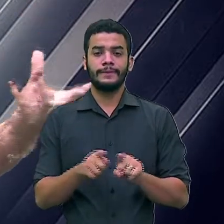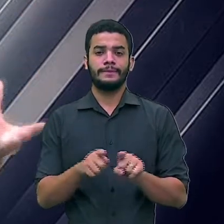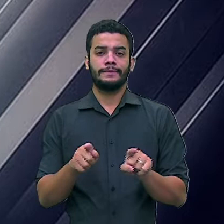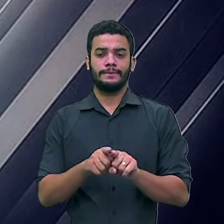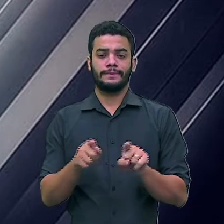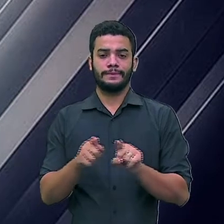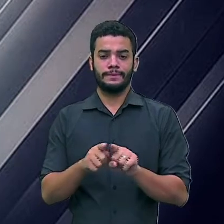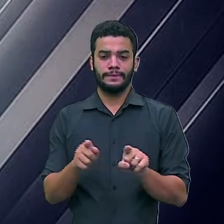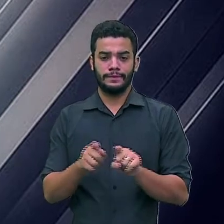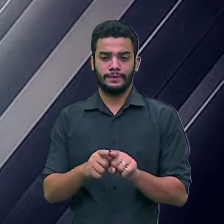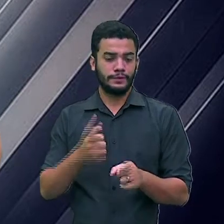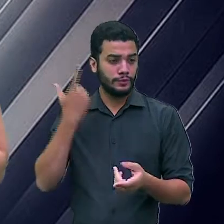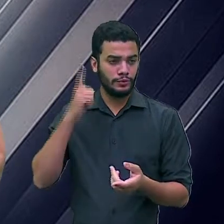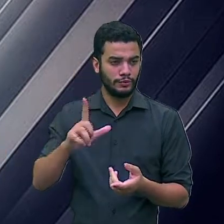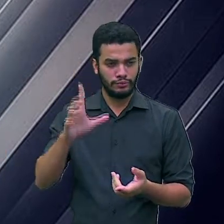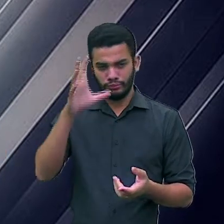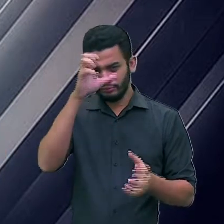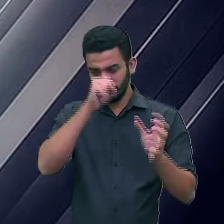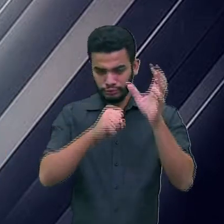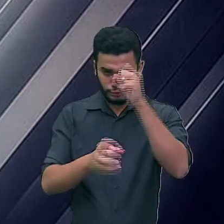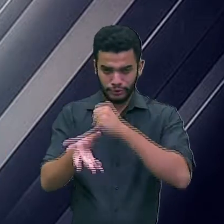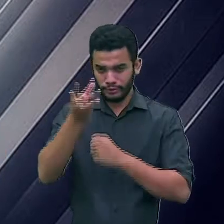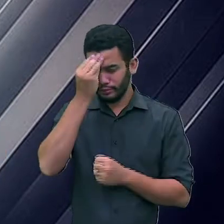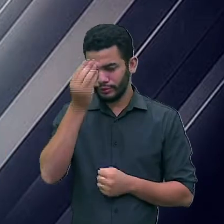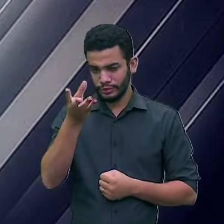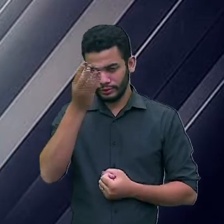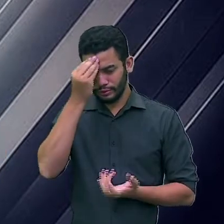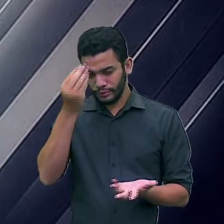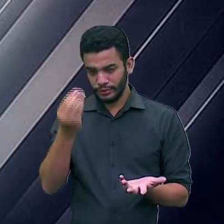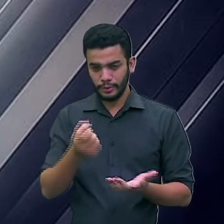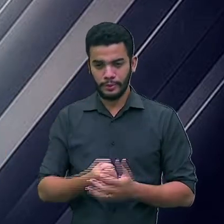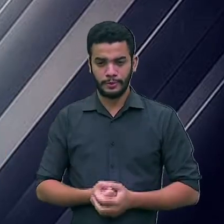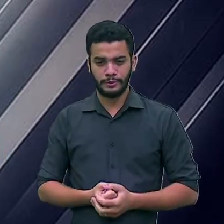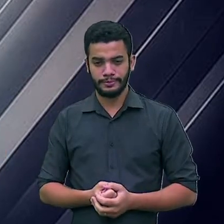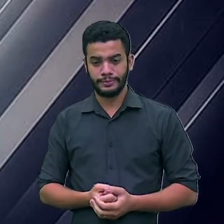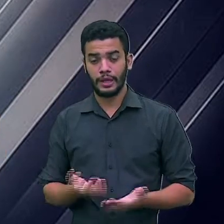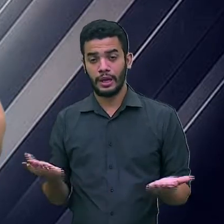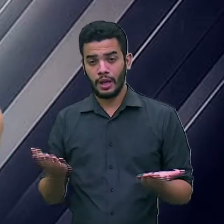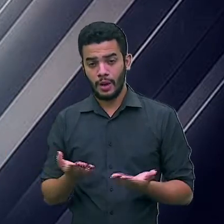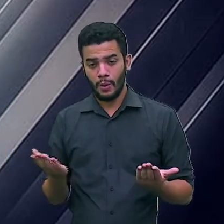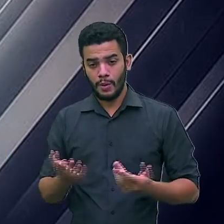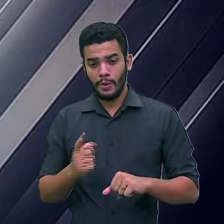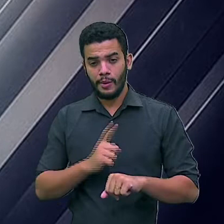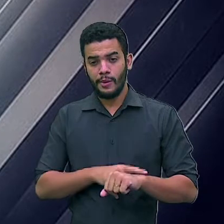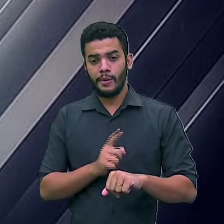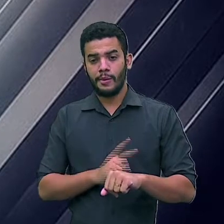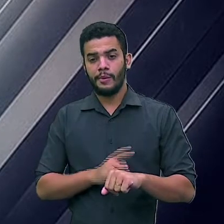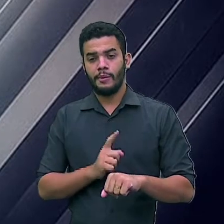muito mais a nossa competência linguística, estudante. Isso mesmo. Faremos aqui